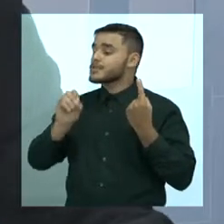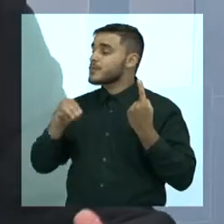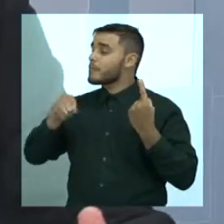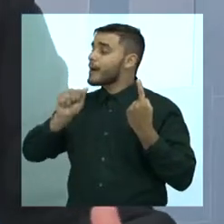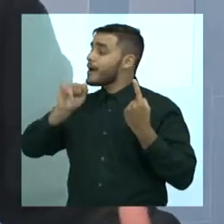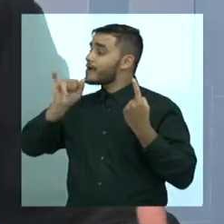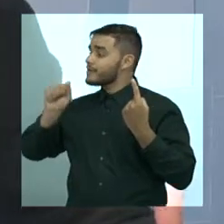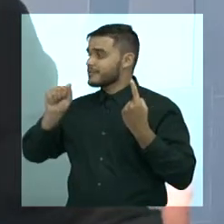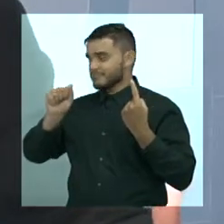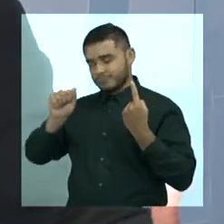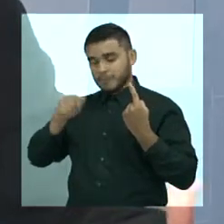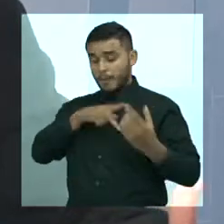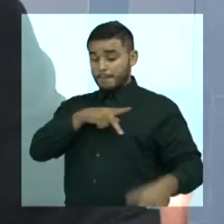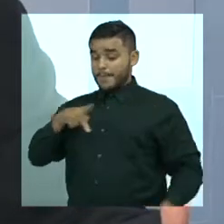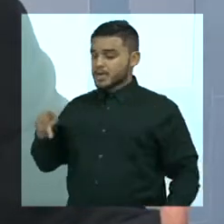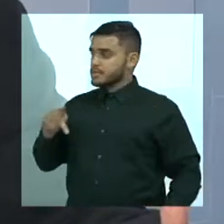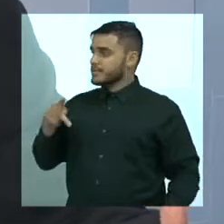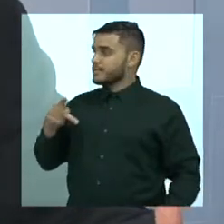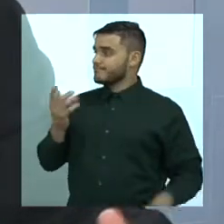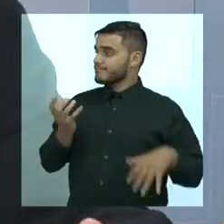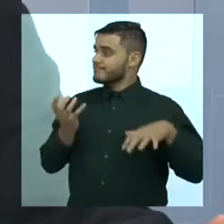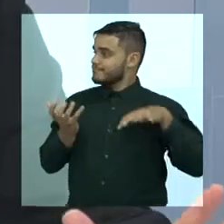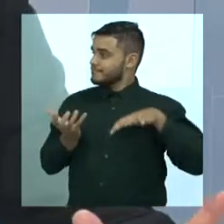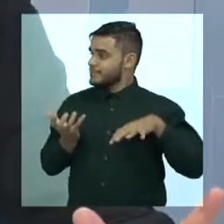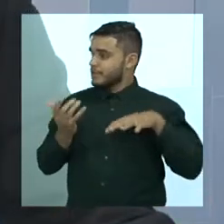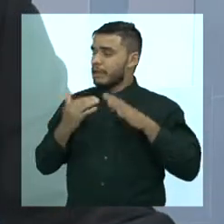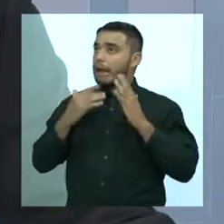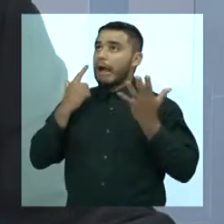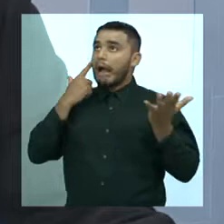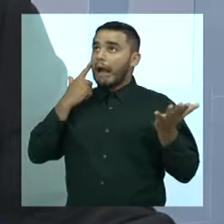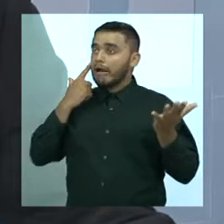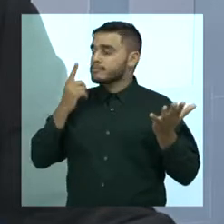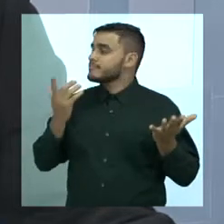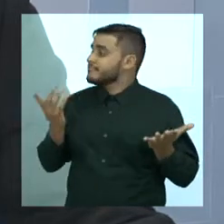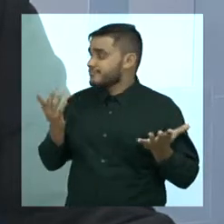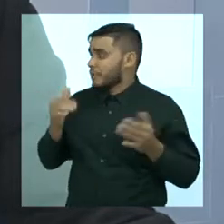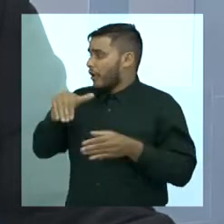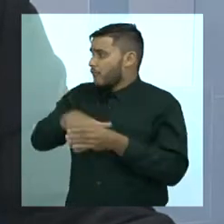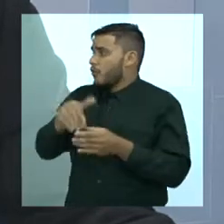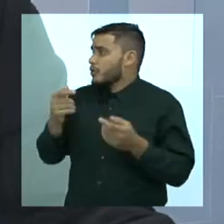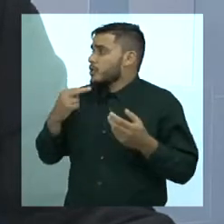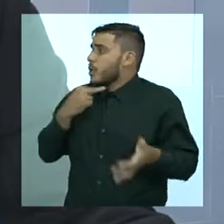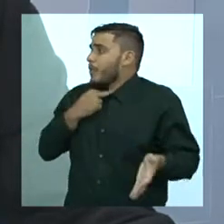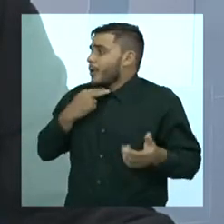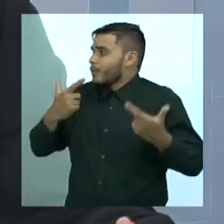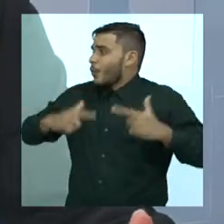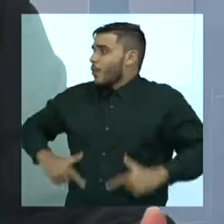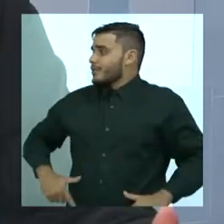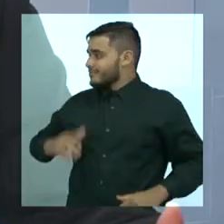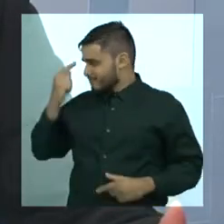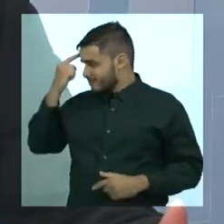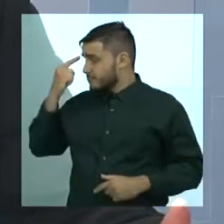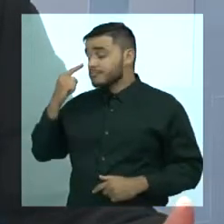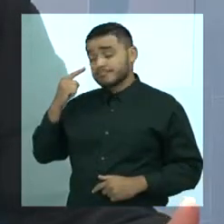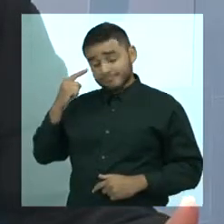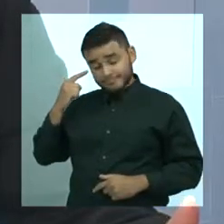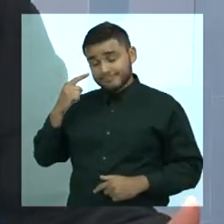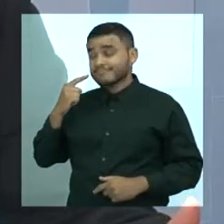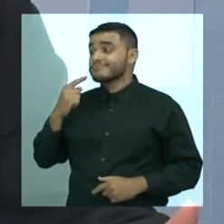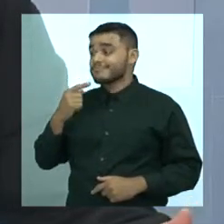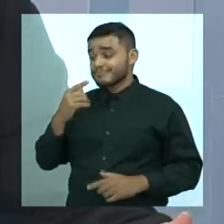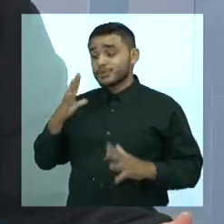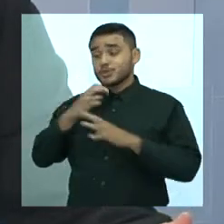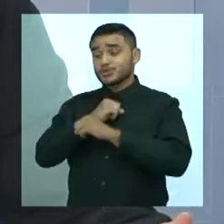Então, é uma vitória acachapante. Sem dúvida, demonstrou que, principalmente o Centrão e